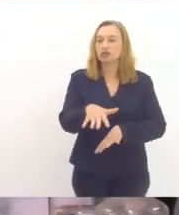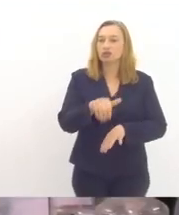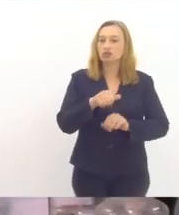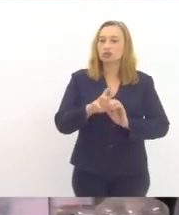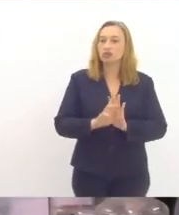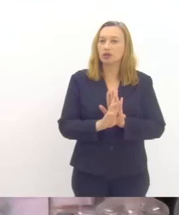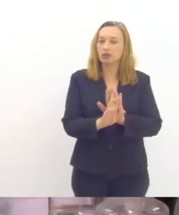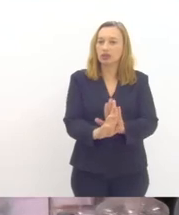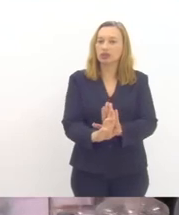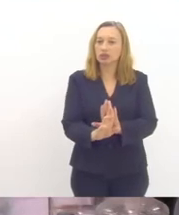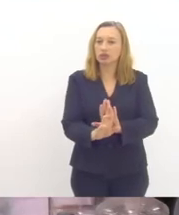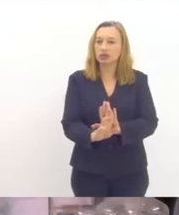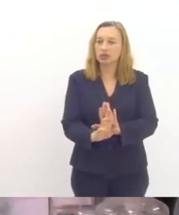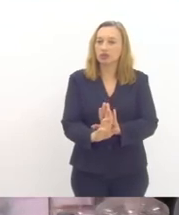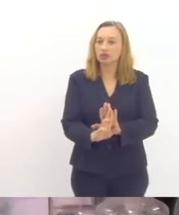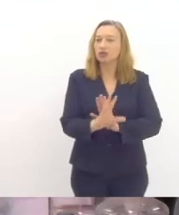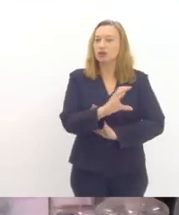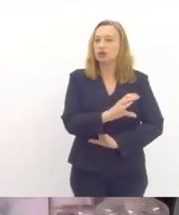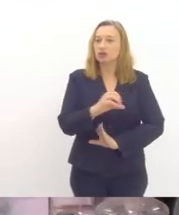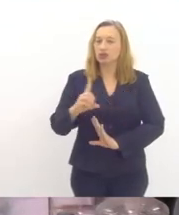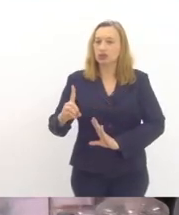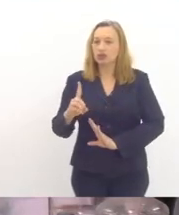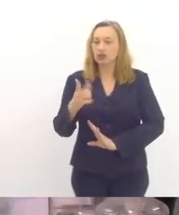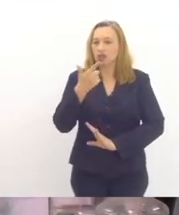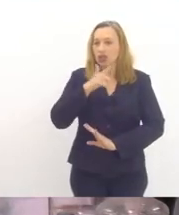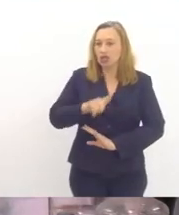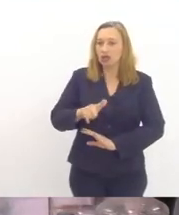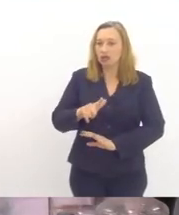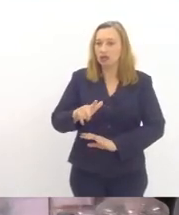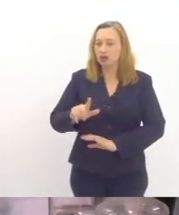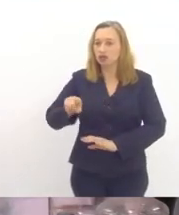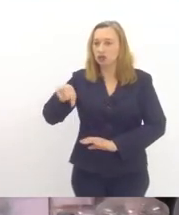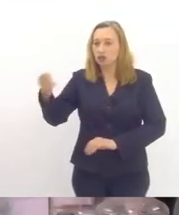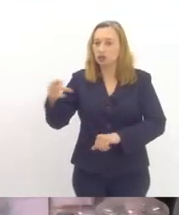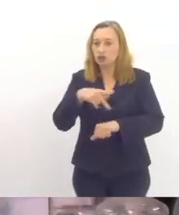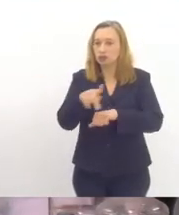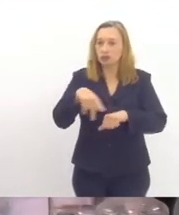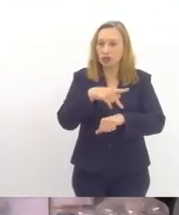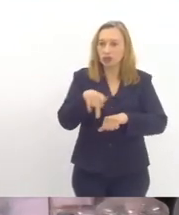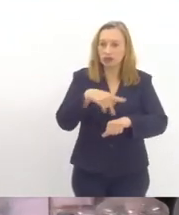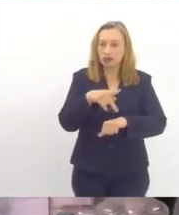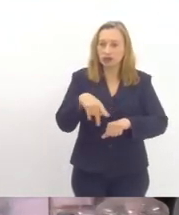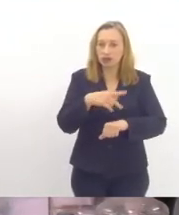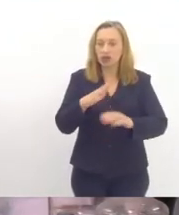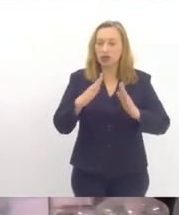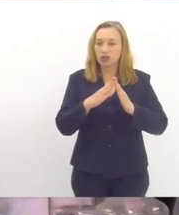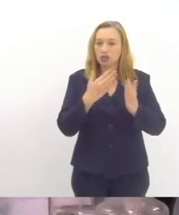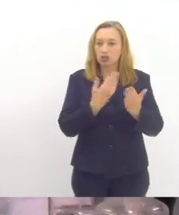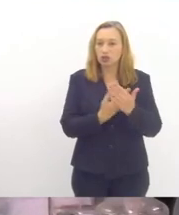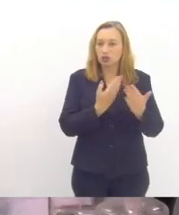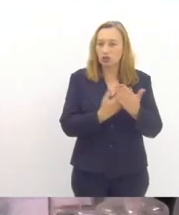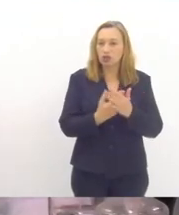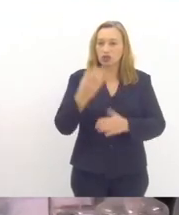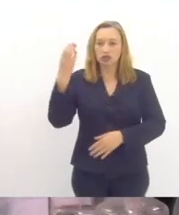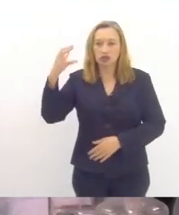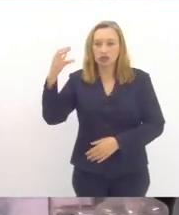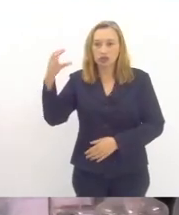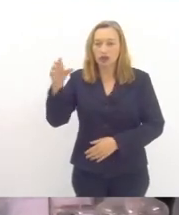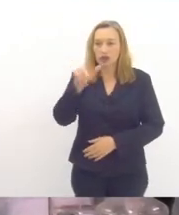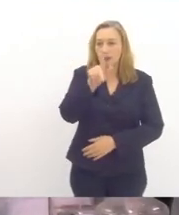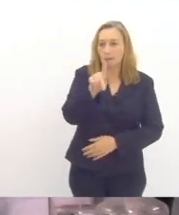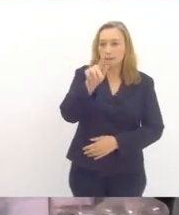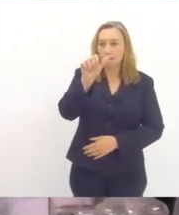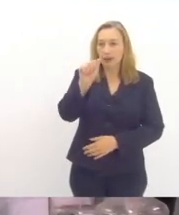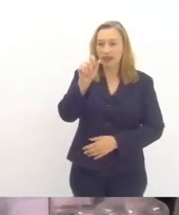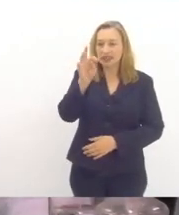representante da Coordenadoria de Línguas Estrangeiras da Fundação Municipal de Educação de Niterói, Patrícia Feitosa,